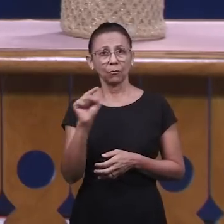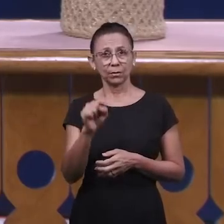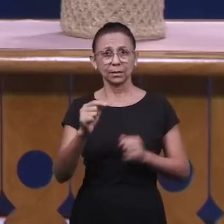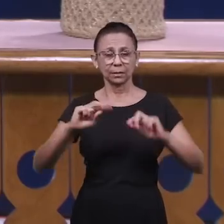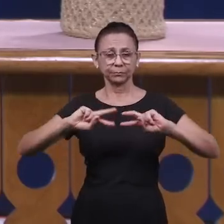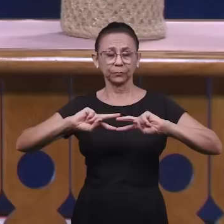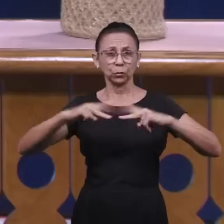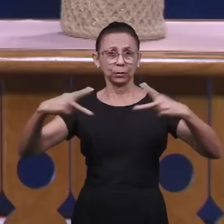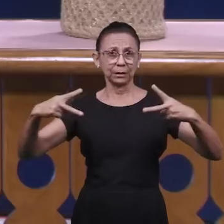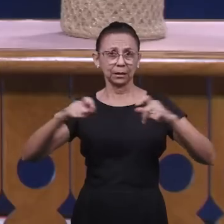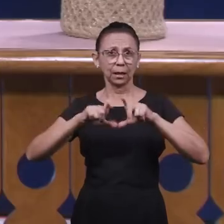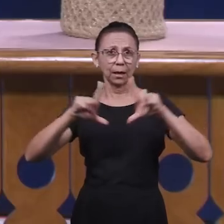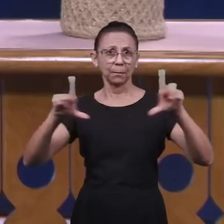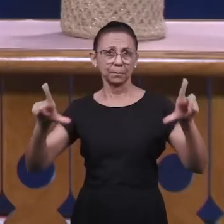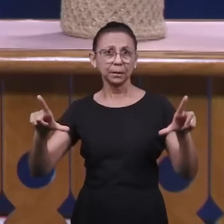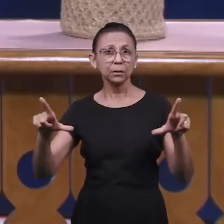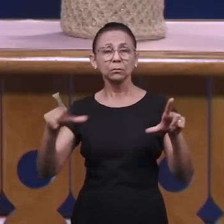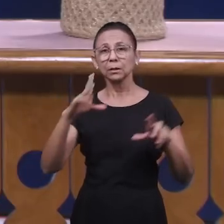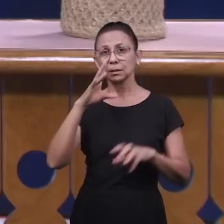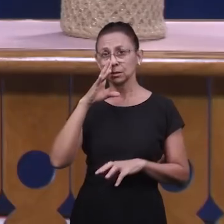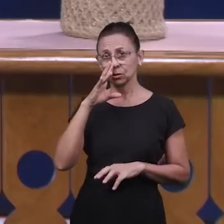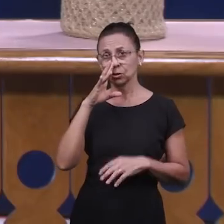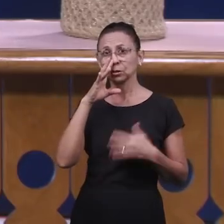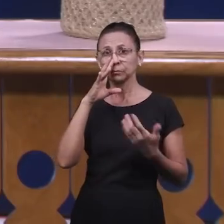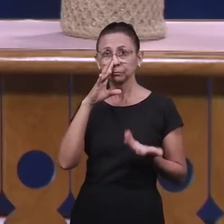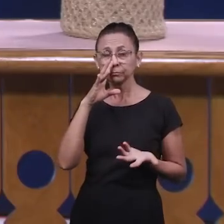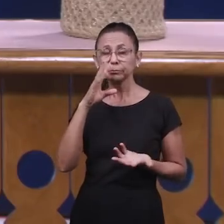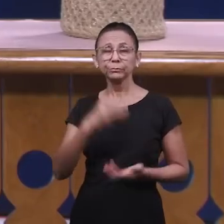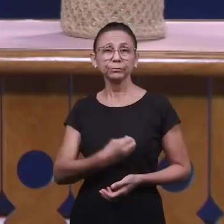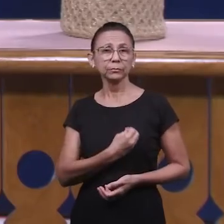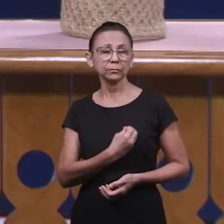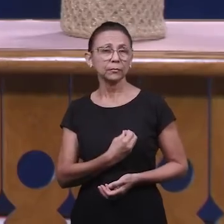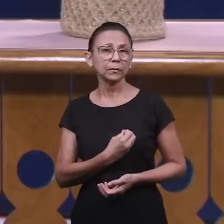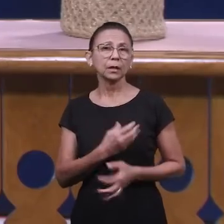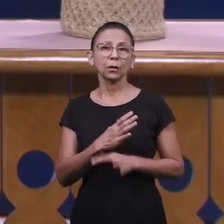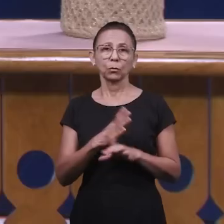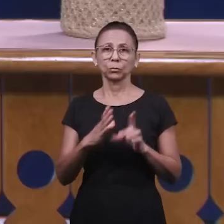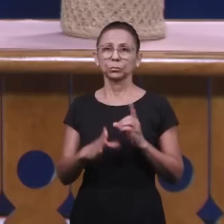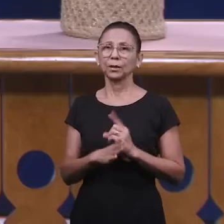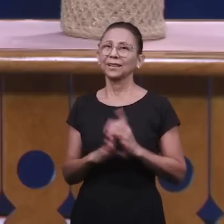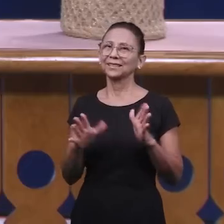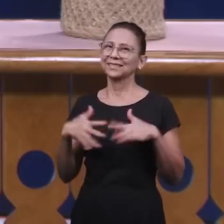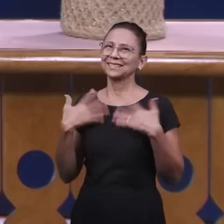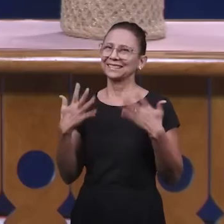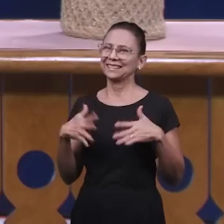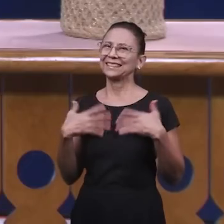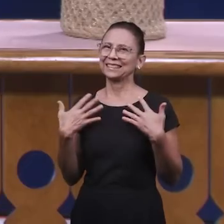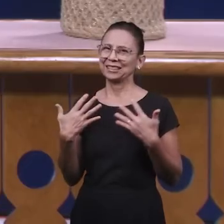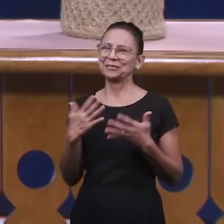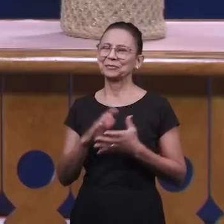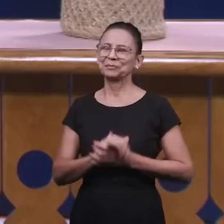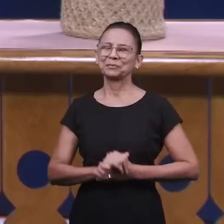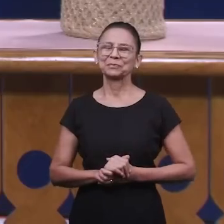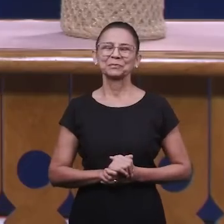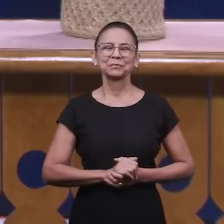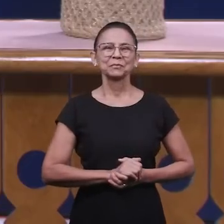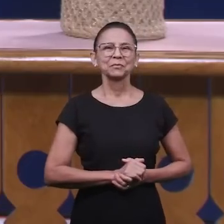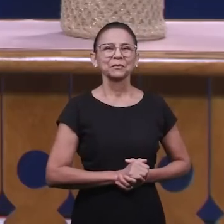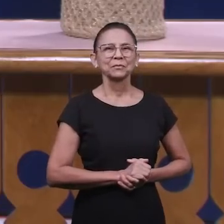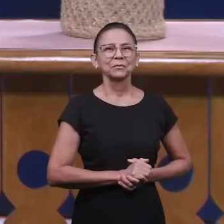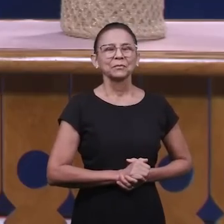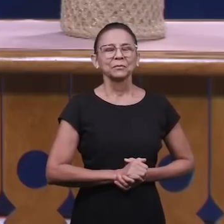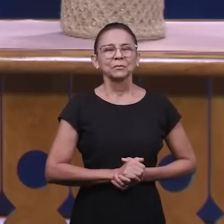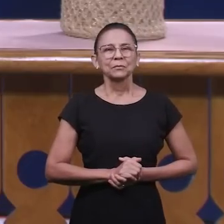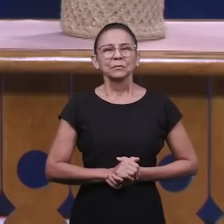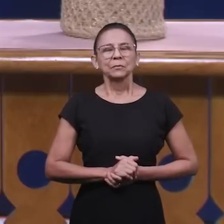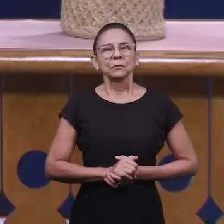a estarem de pé para nós orarmos ao Senhor. Senhor, nós clamamos pelo poder que há no sangue do Senhor Jesus. Colocamos as nossas